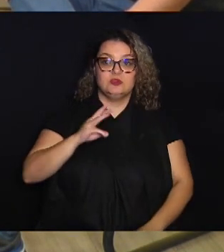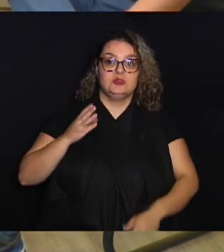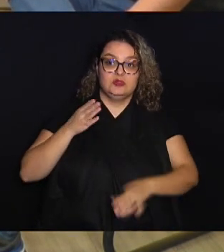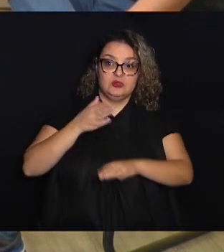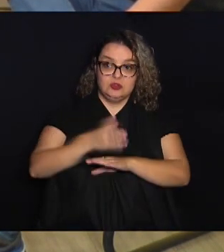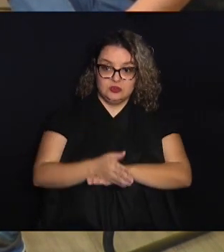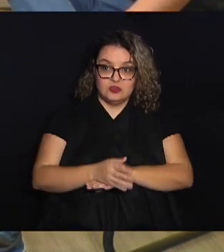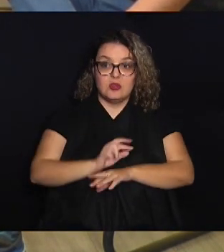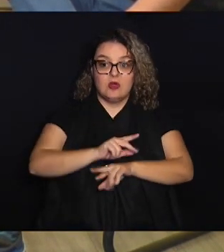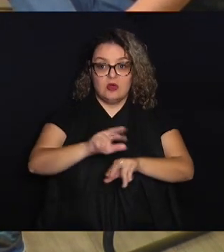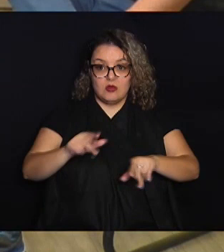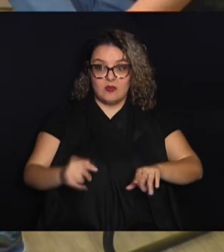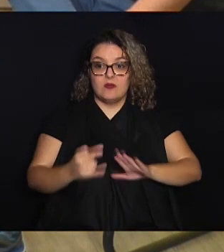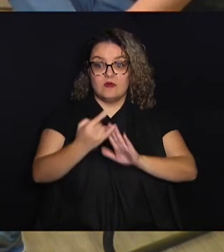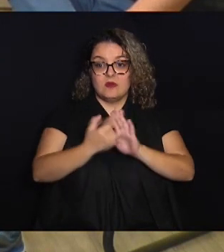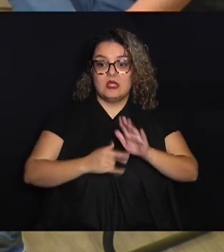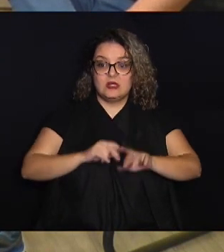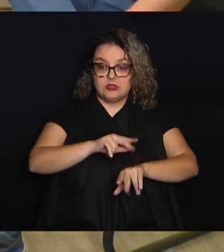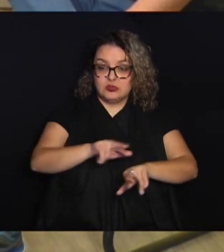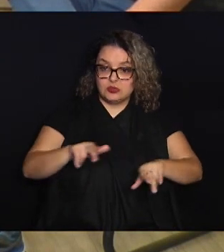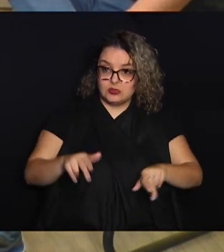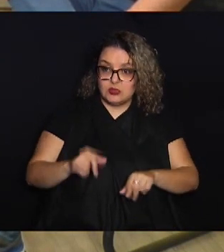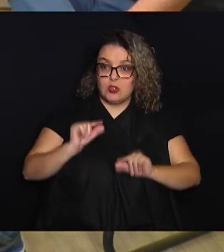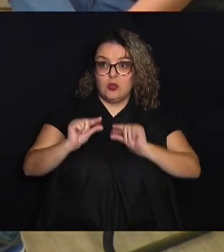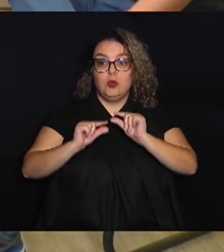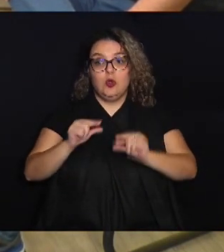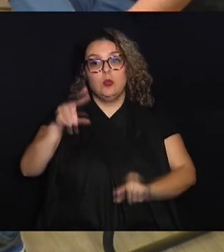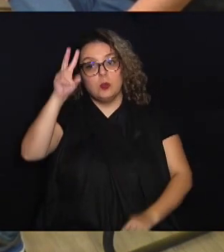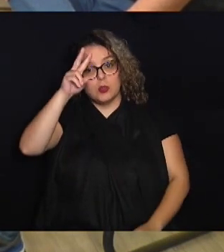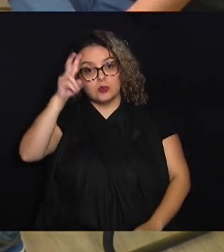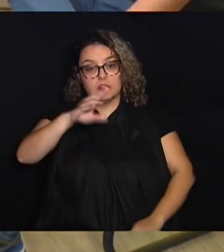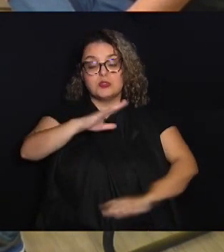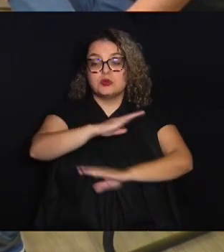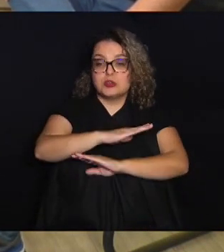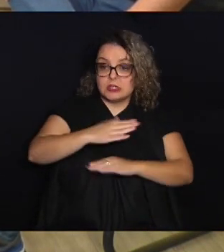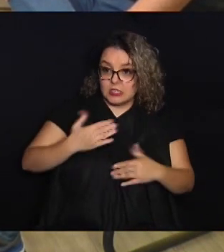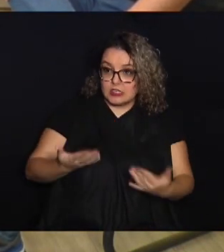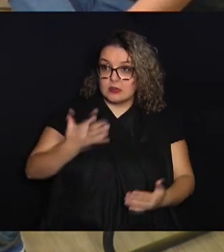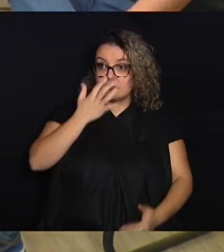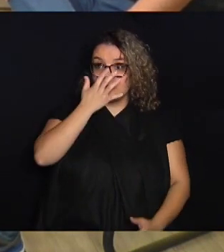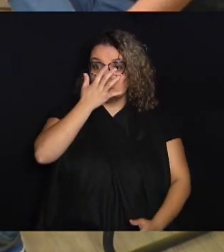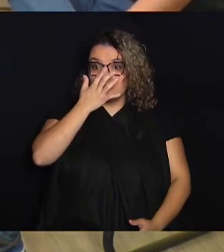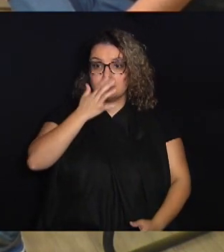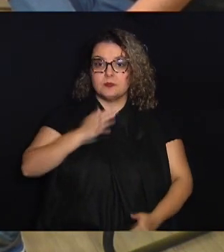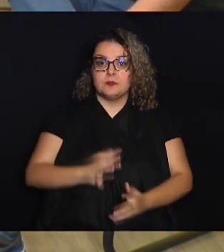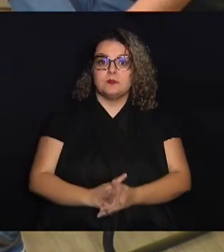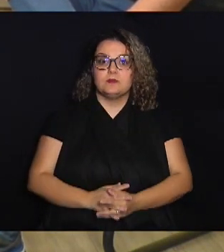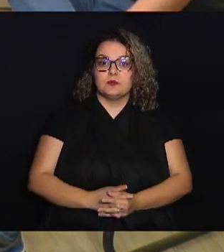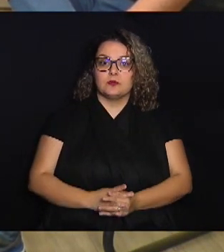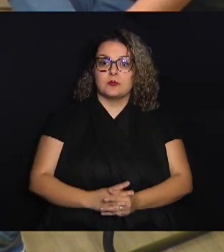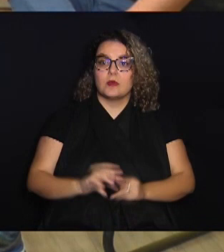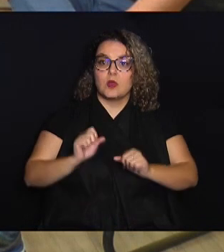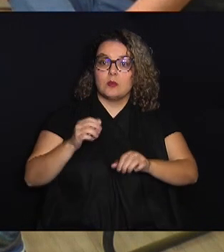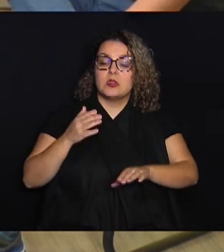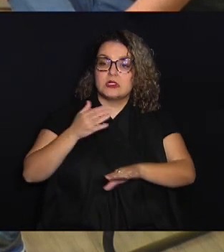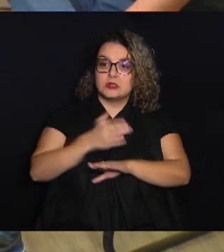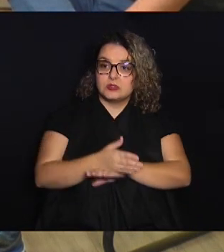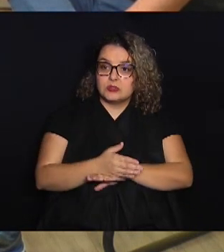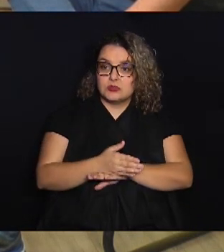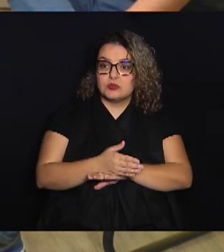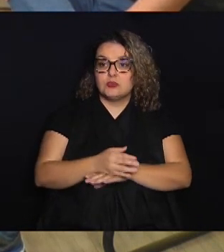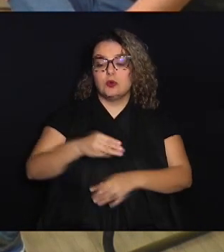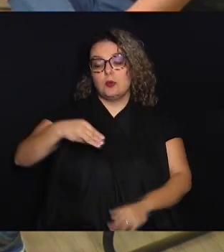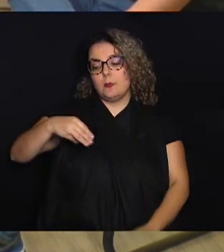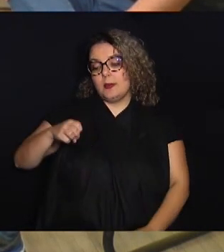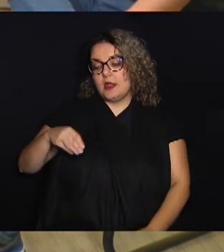a vários desses documentos que estão contando um pouco da história da Câmara. E ele pode ser acessado através do site do Memorial.